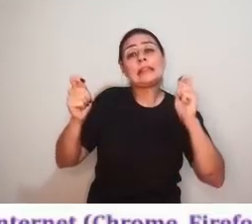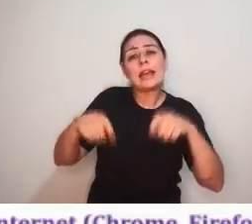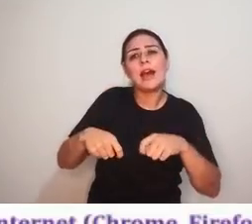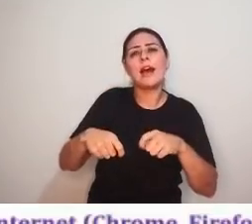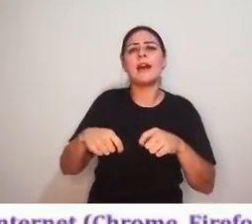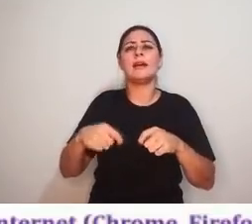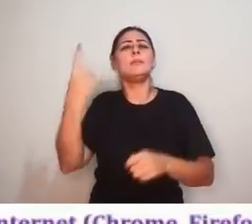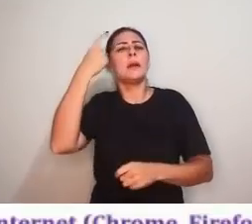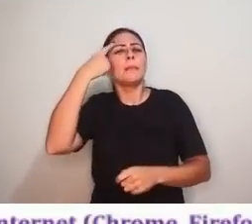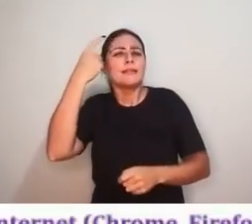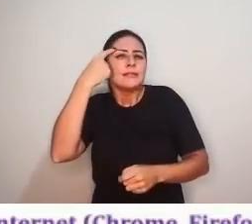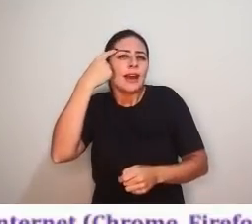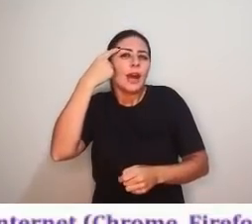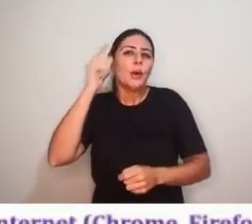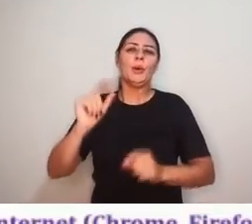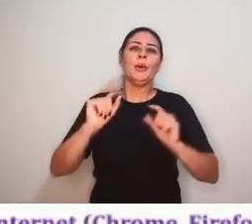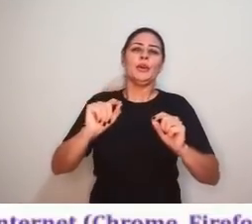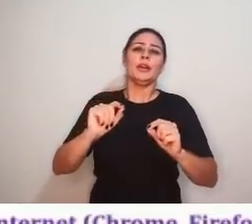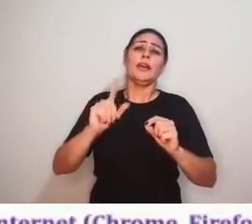de considerar